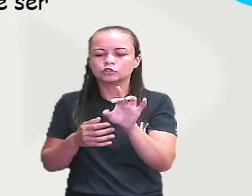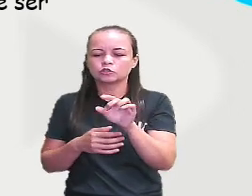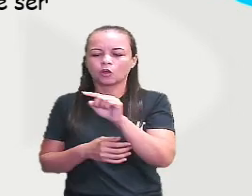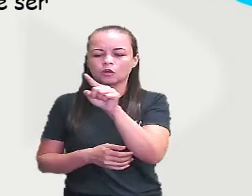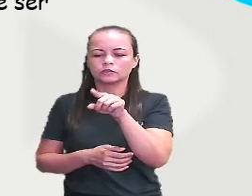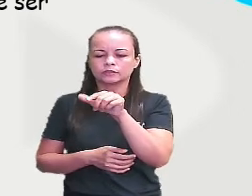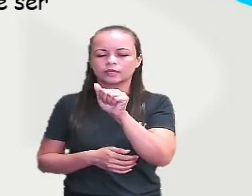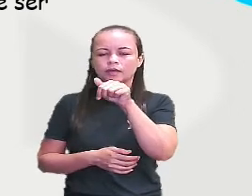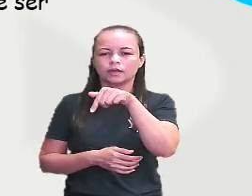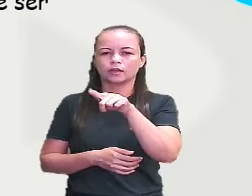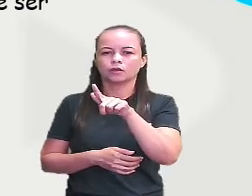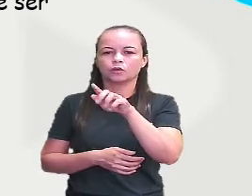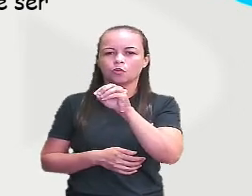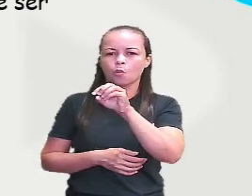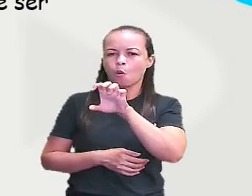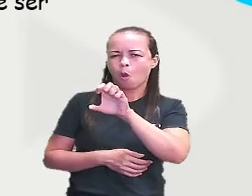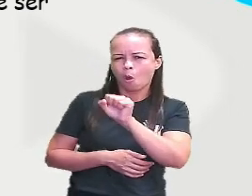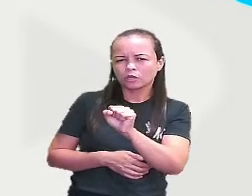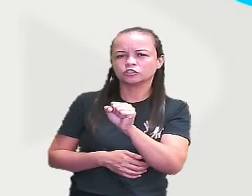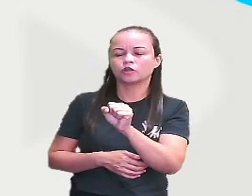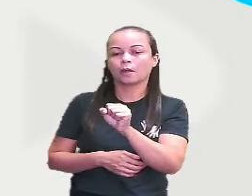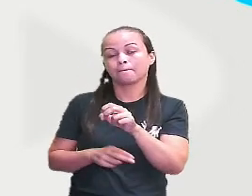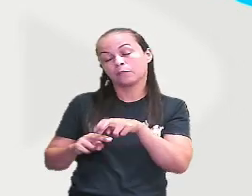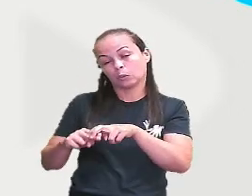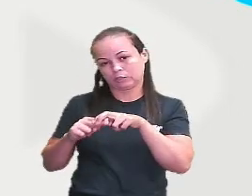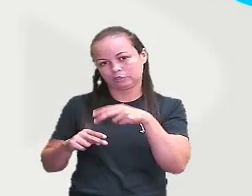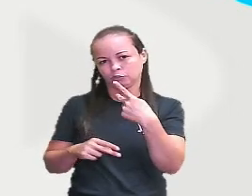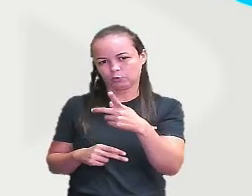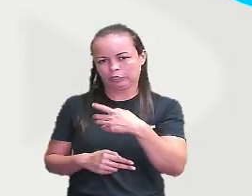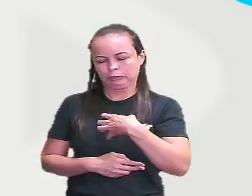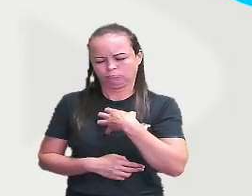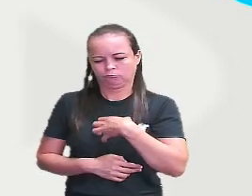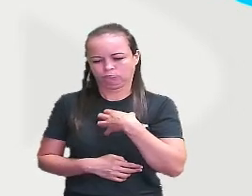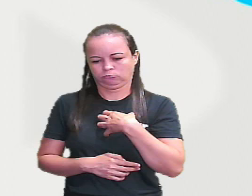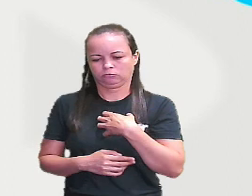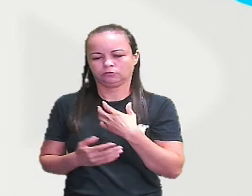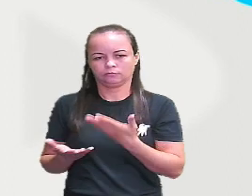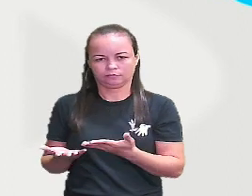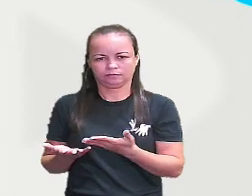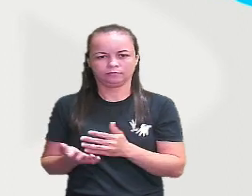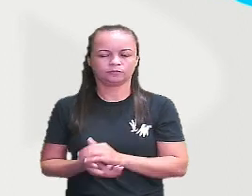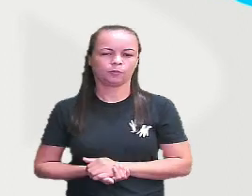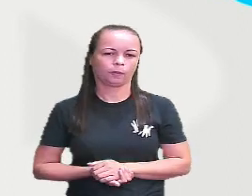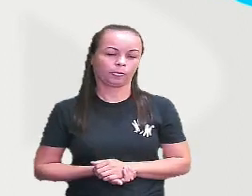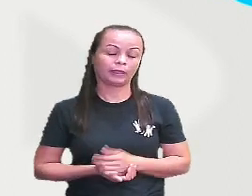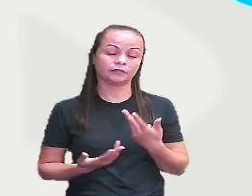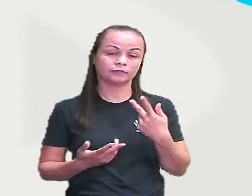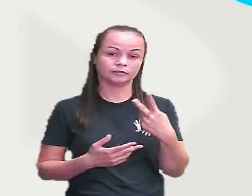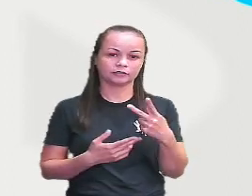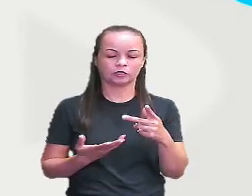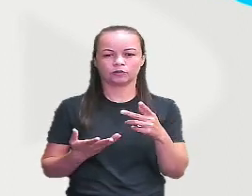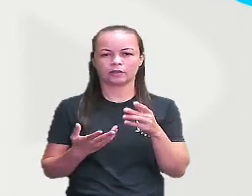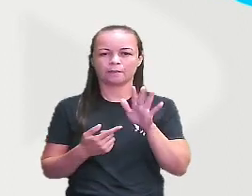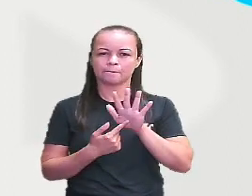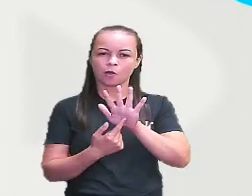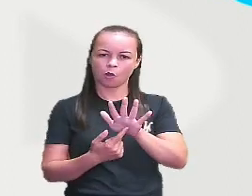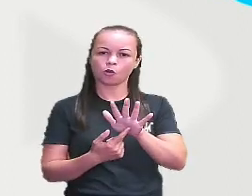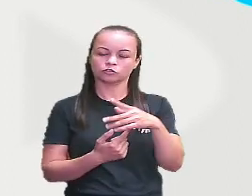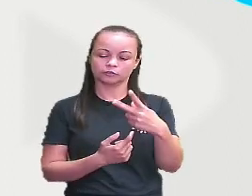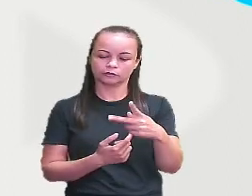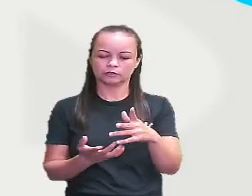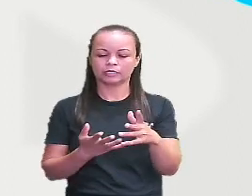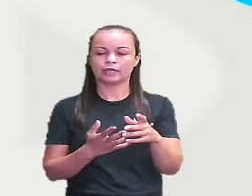por isso ele estava aí um pouco zangado. Então, a palavrinha que revela esse tipo de temperamento dele